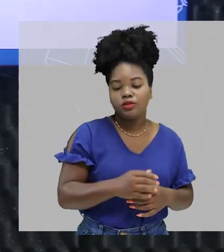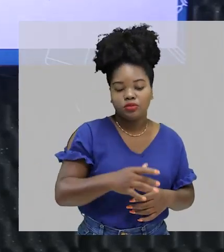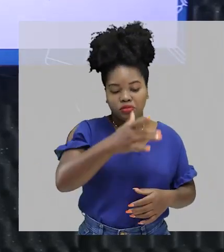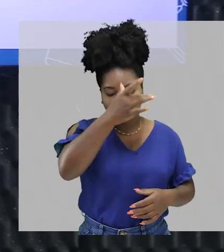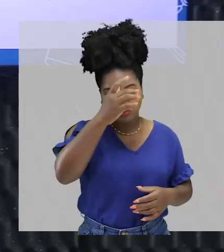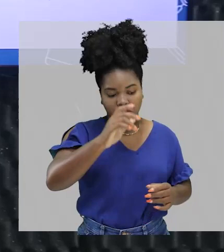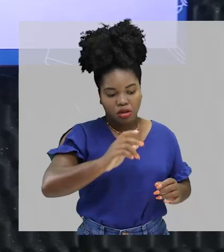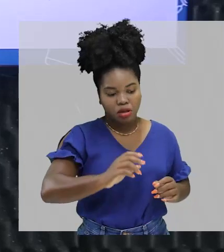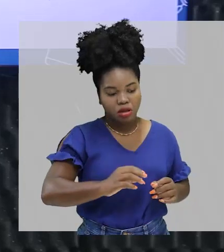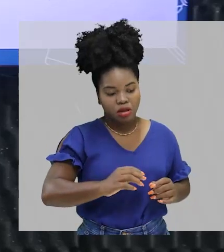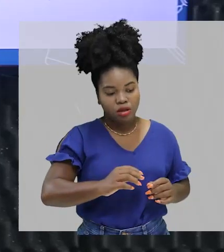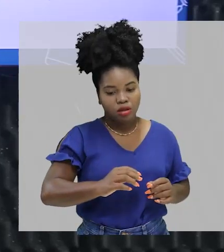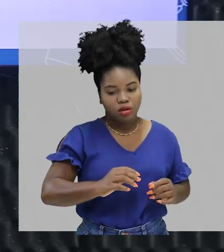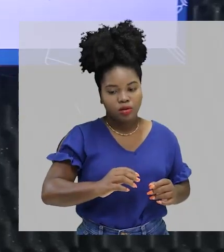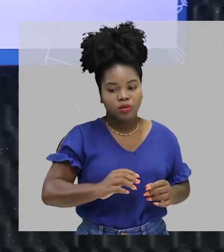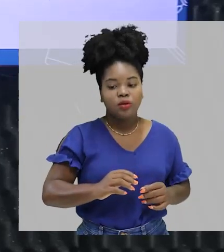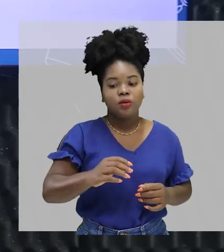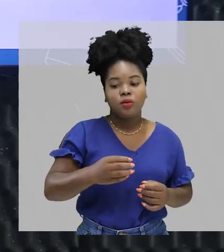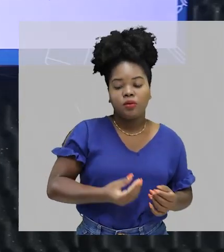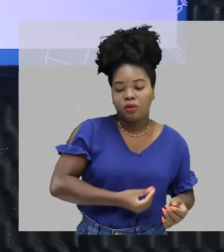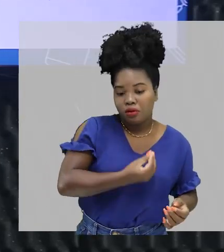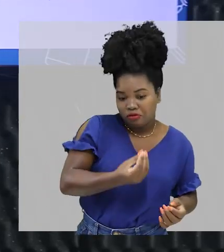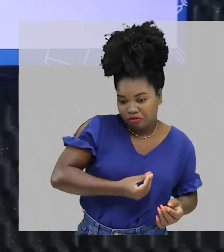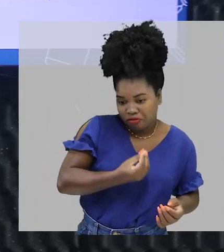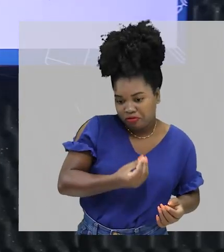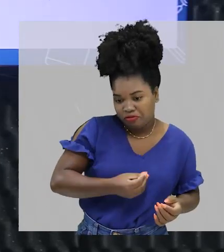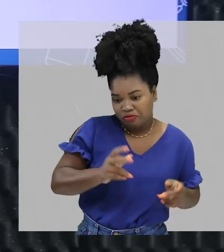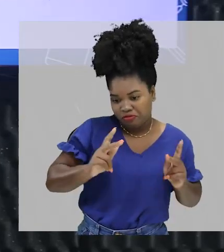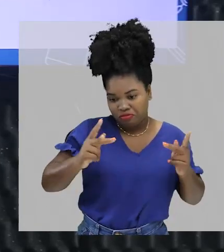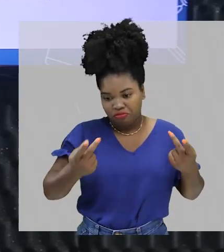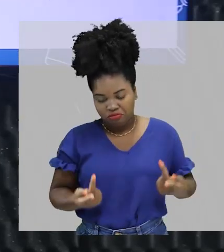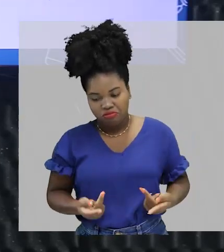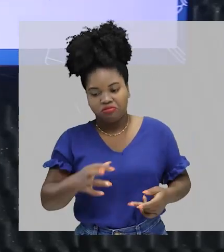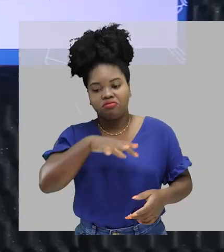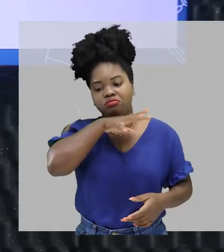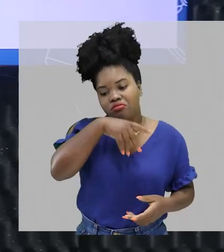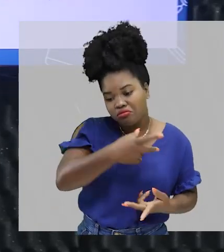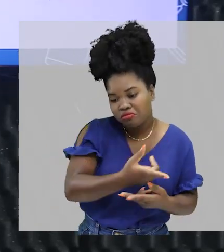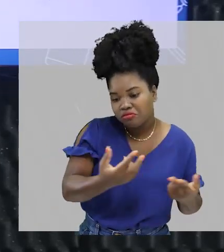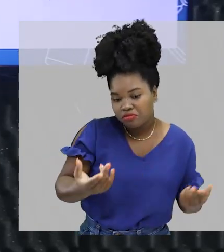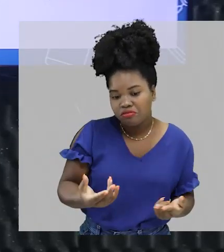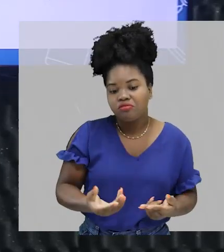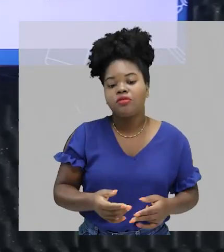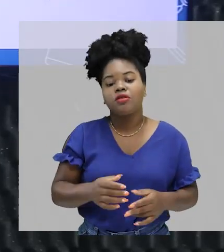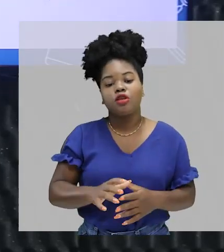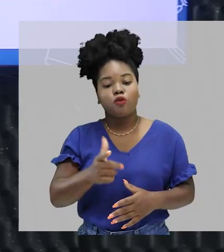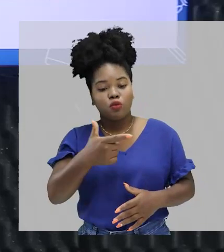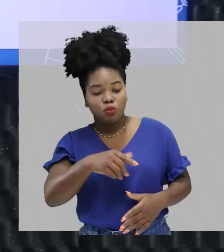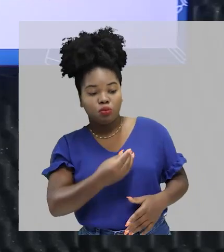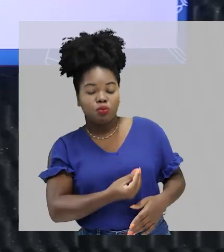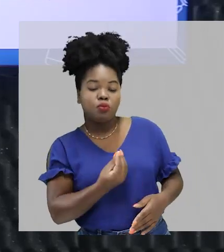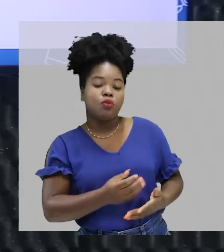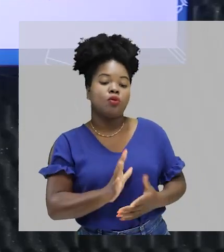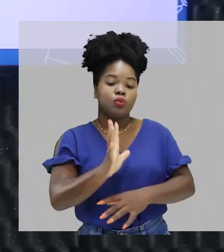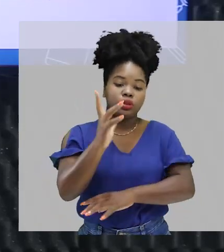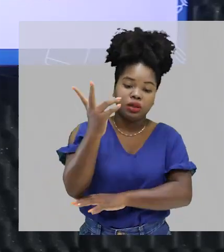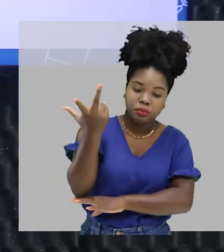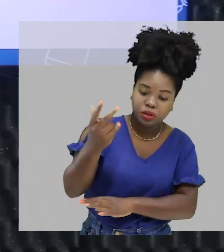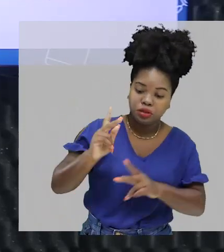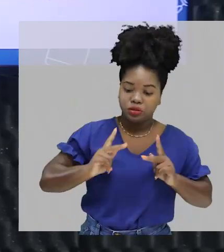vivo continuar vivo, certo? No entanto, quando a planta, o ser humano, o